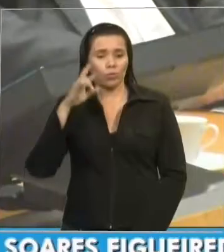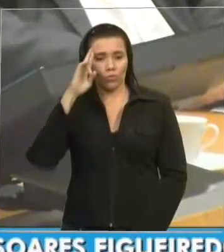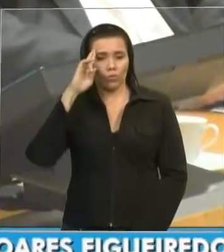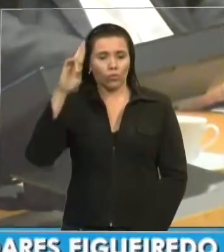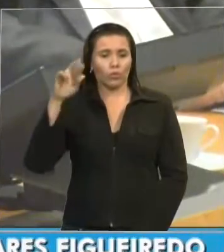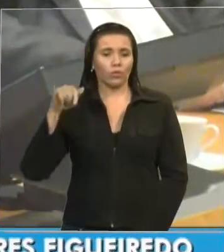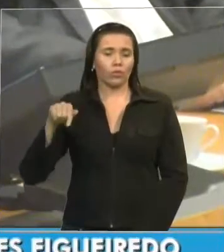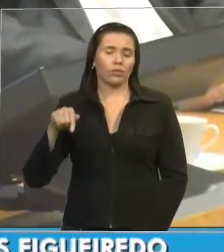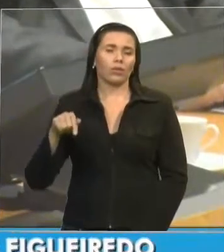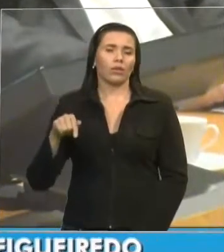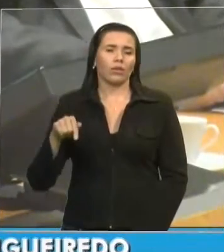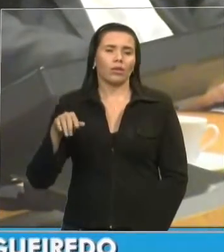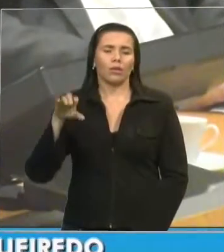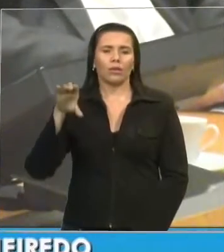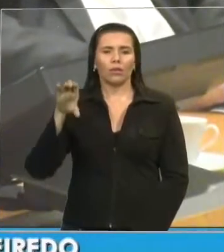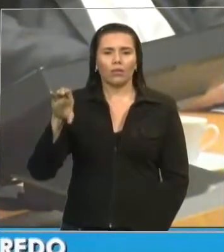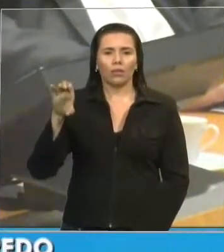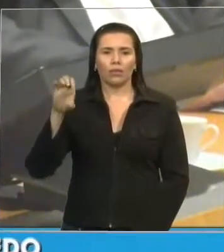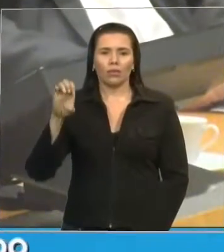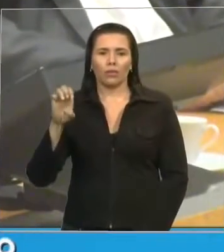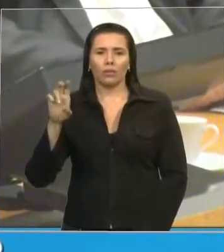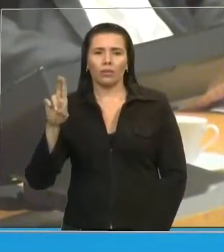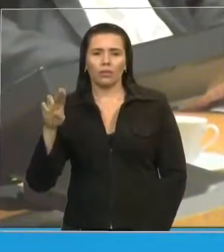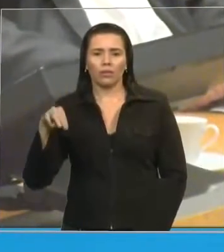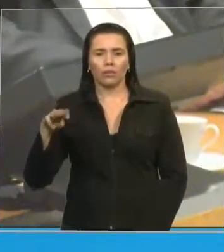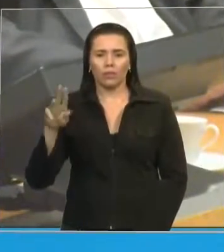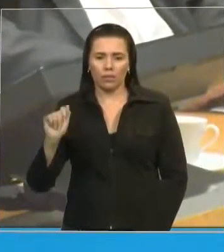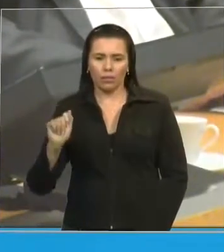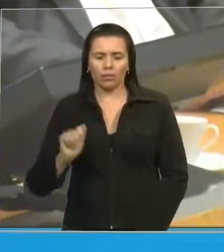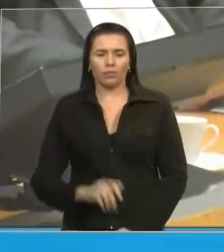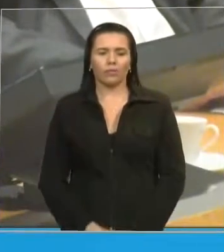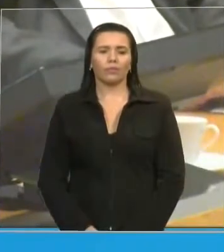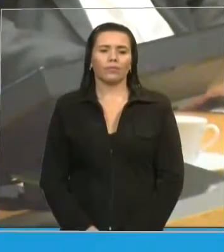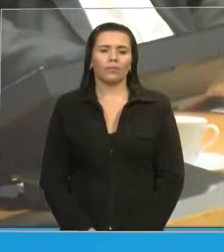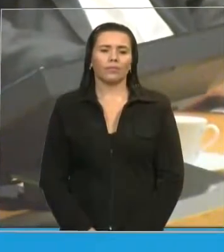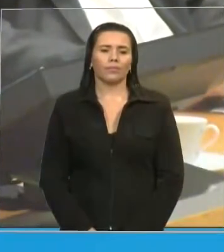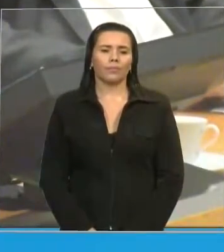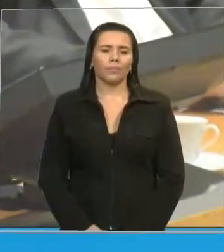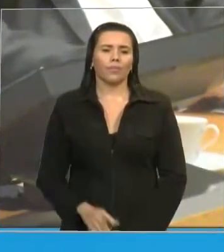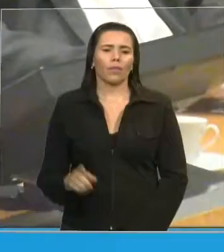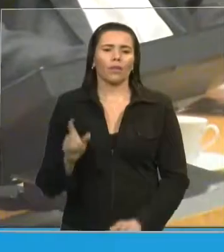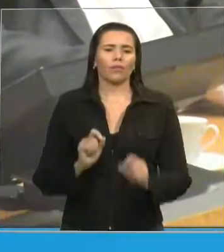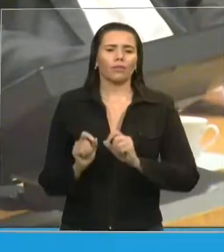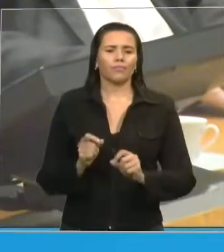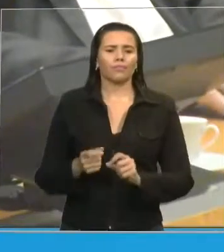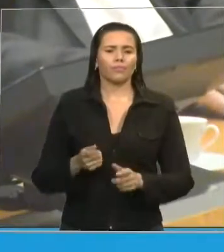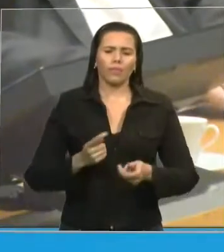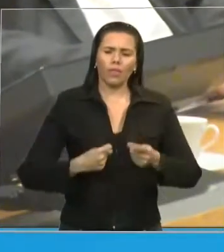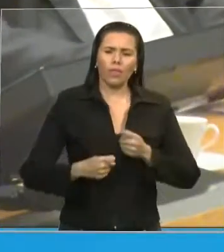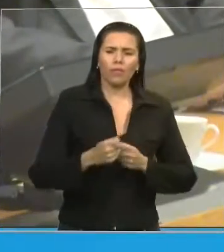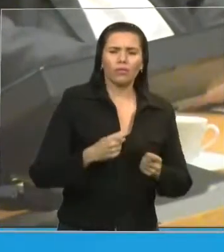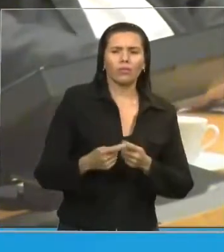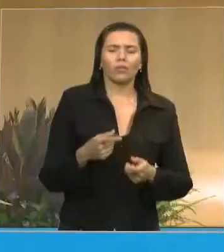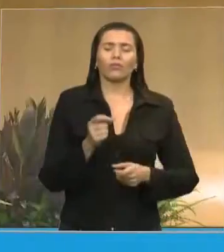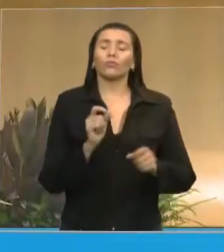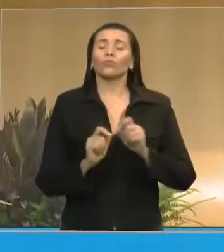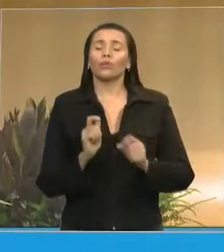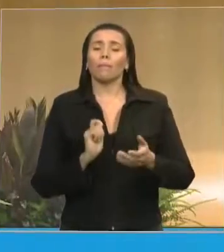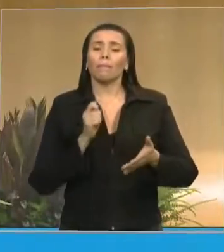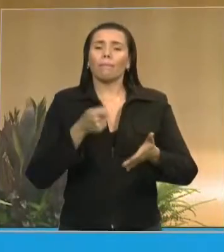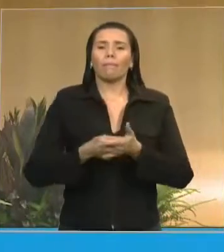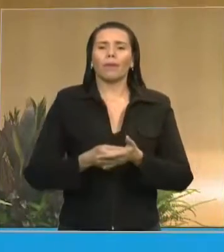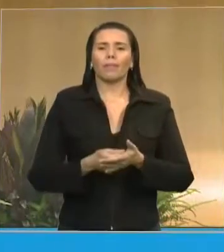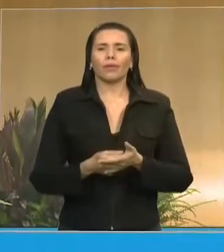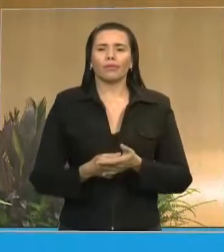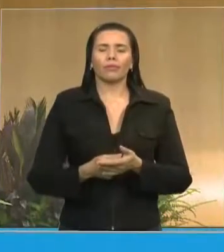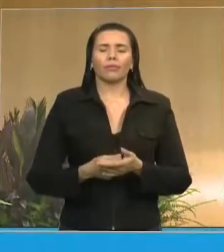Selma, fui incumbido de fazer negociações na questão das mensalidades escolar. E quem presidia à